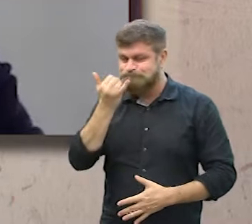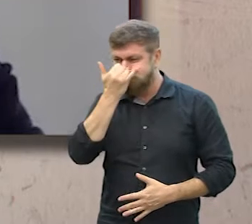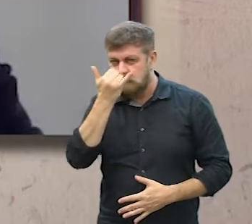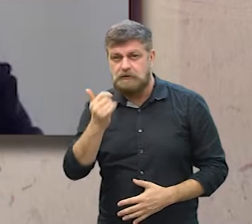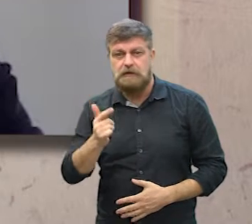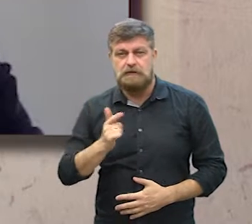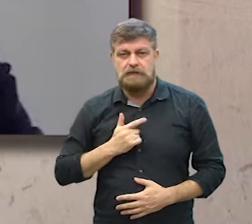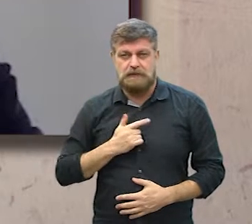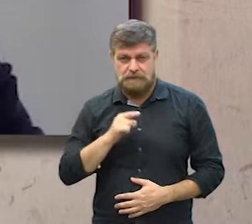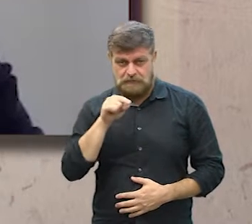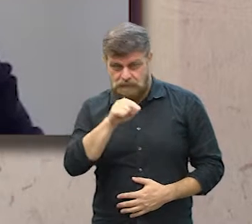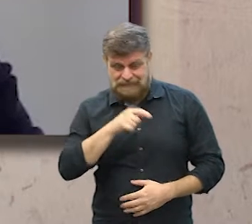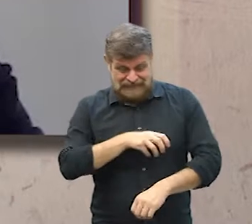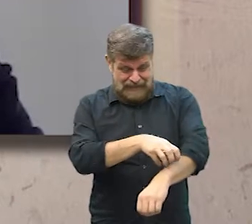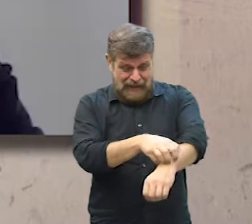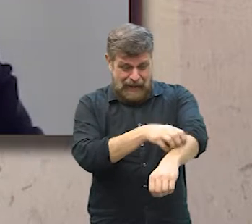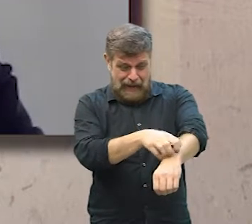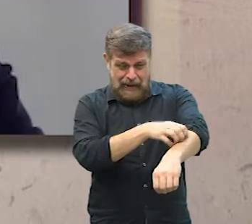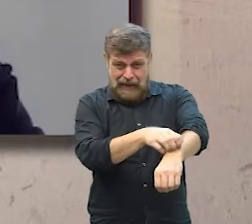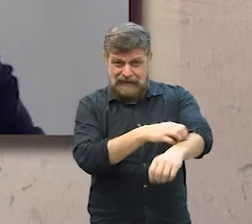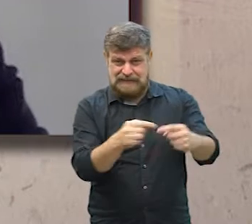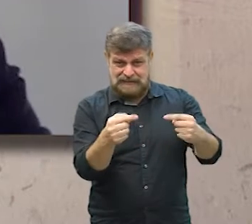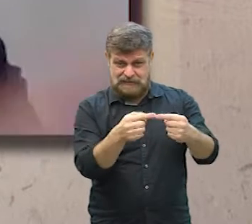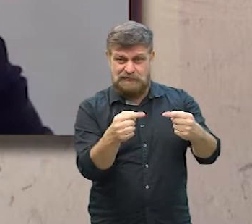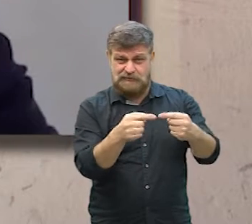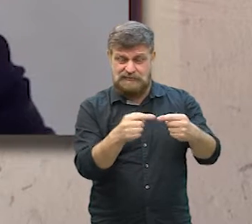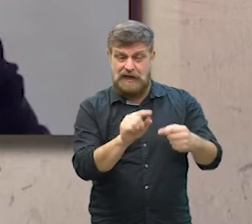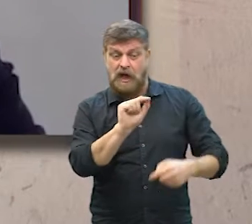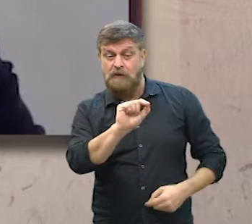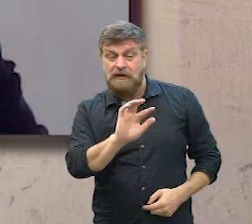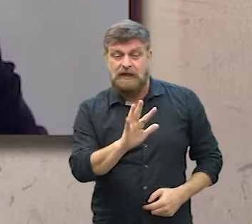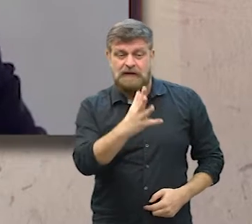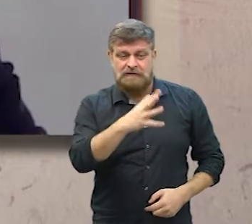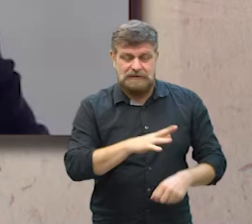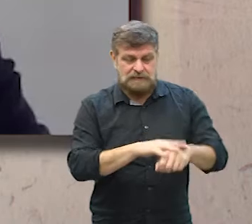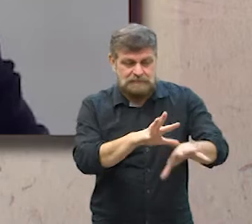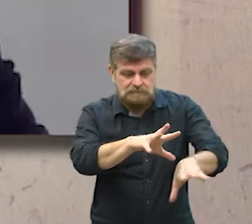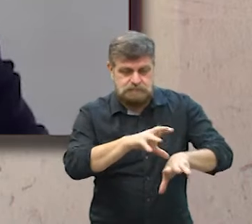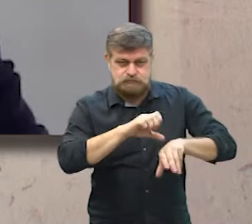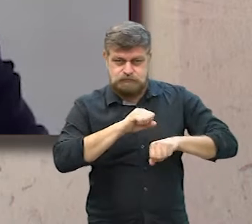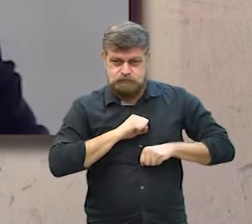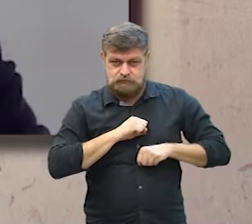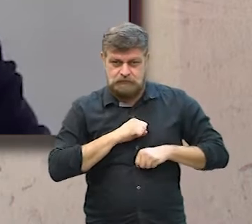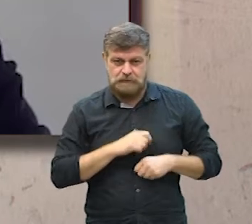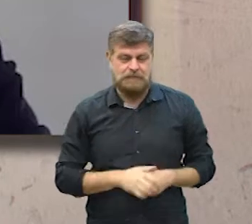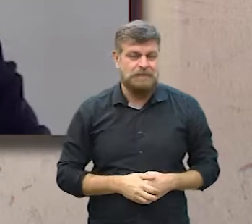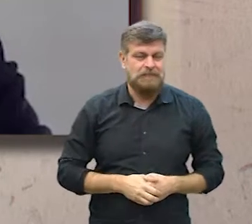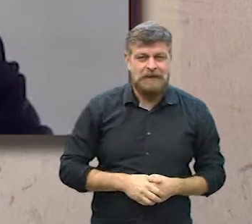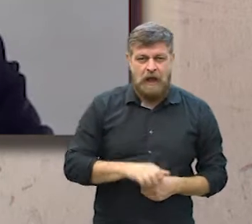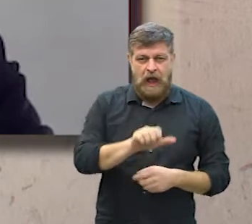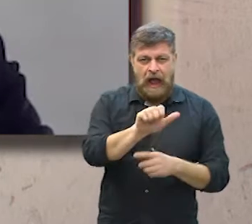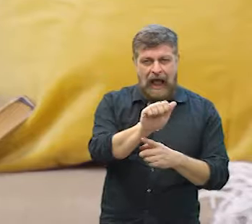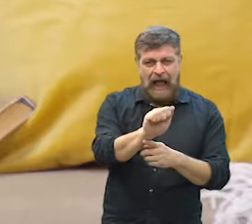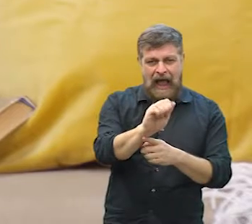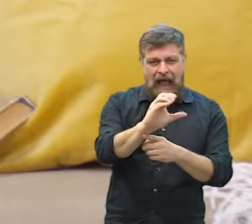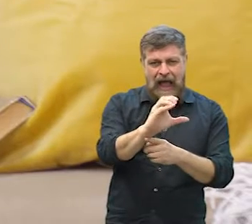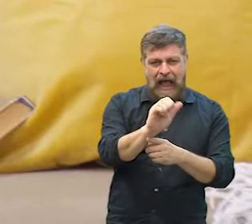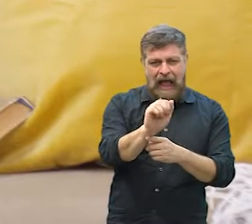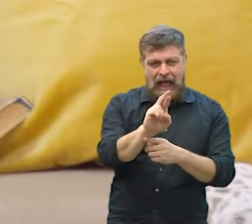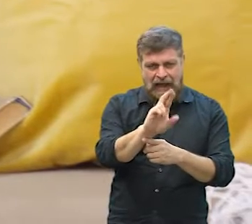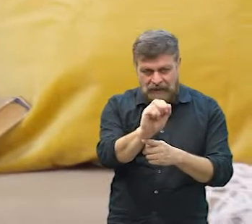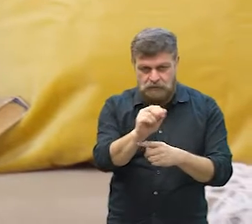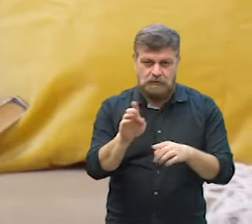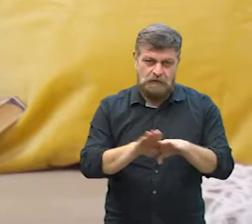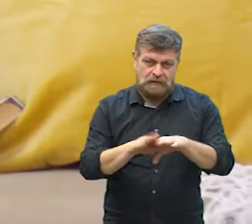crise. Uma é justamente quando é o formato alérgico, o contato com aquilo que causa a doença, né? Com aquele alérgeno, com o ácaro, com a